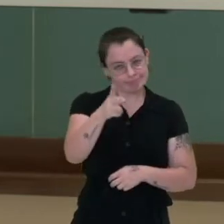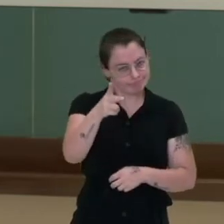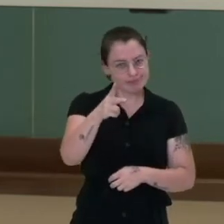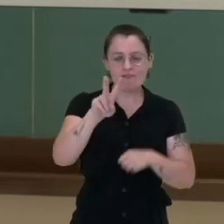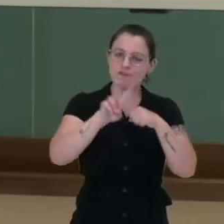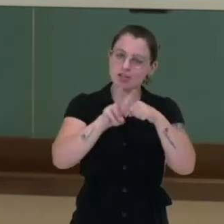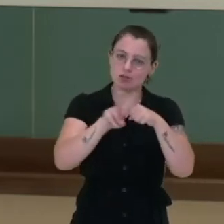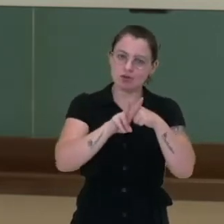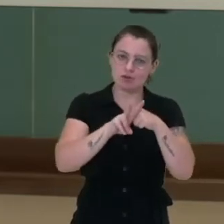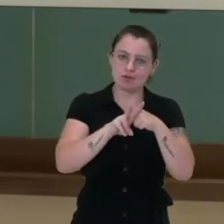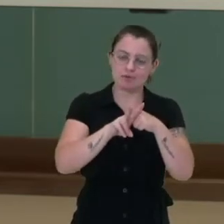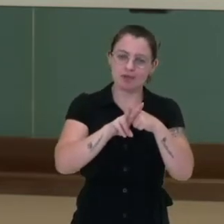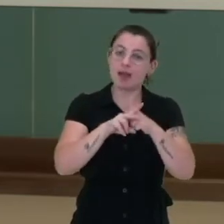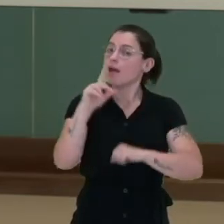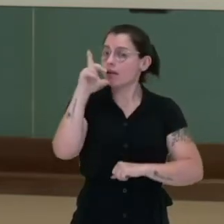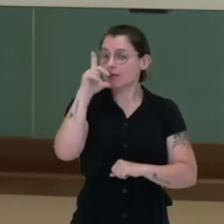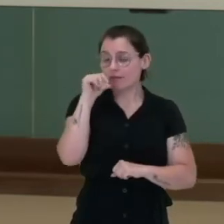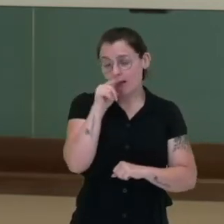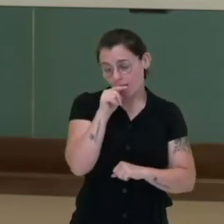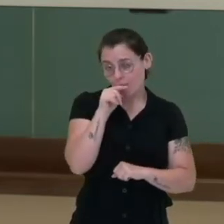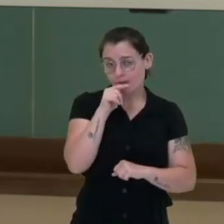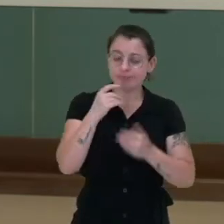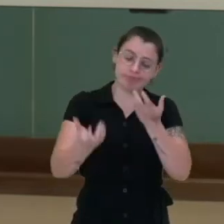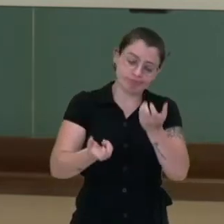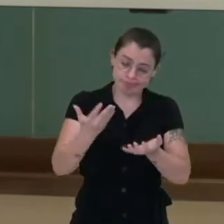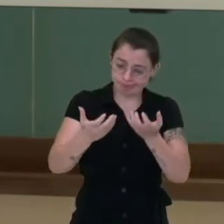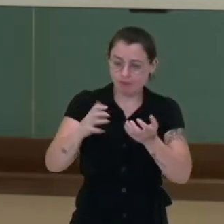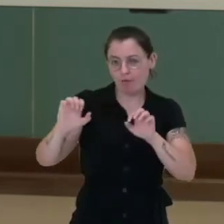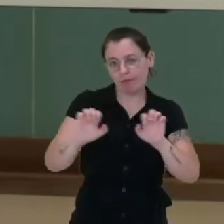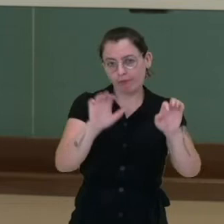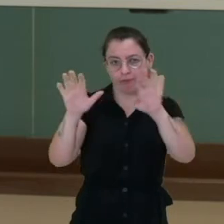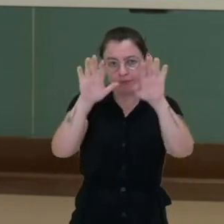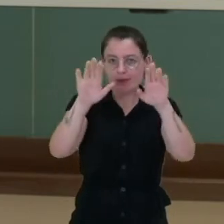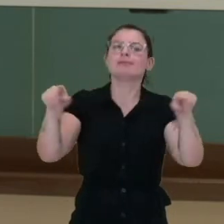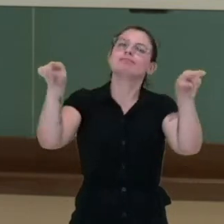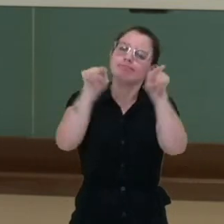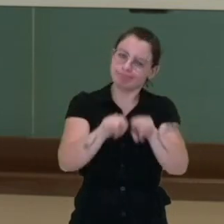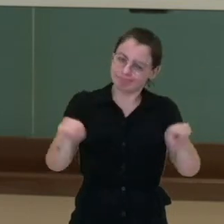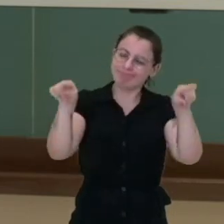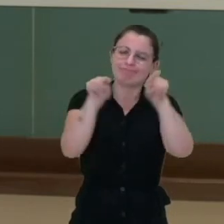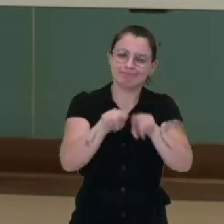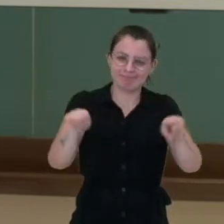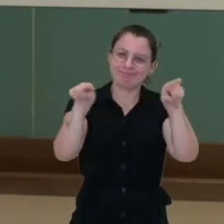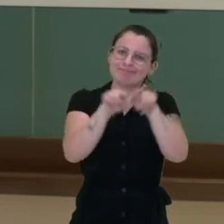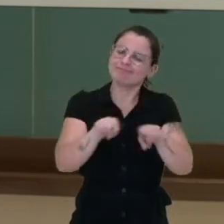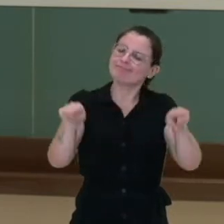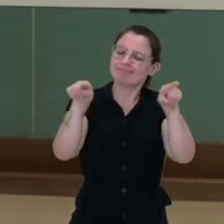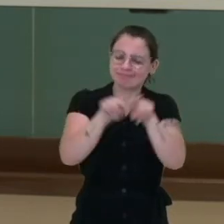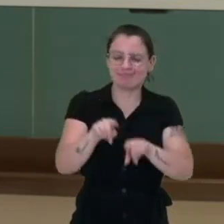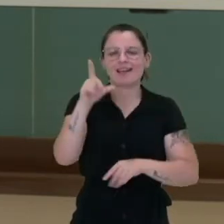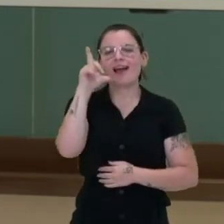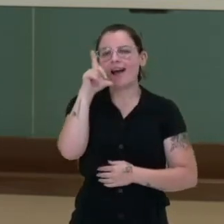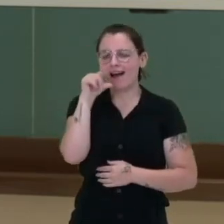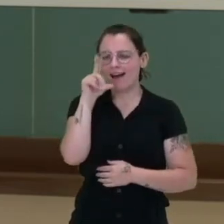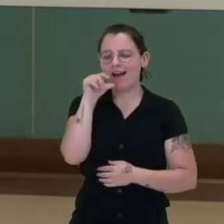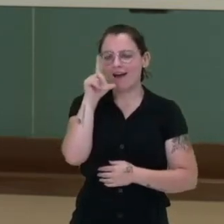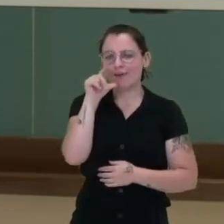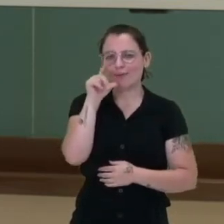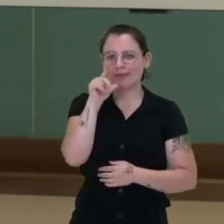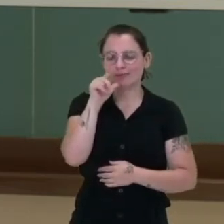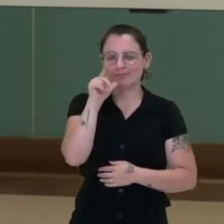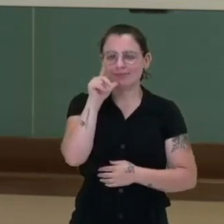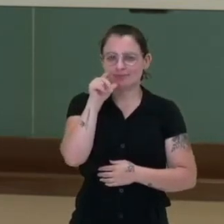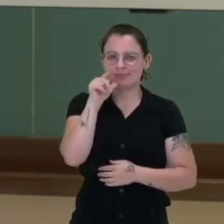vidro. E na última citação, a água, no estado sólido, líquido ou gasoso, continua na